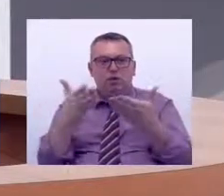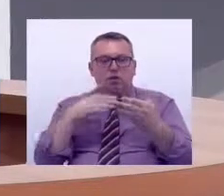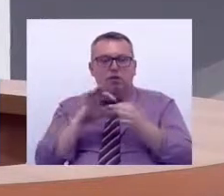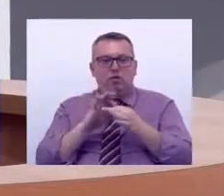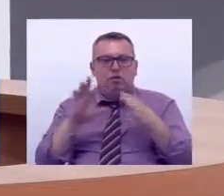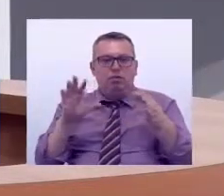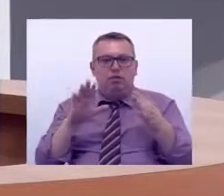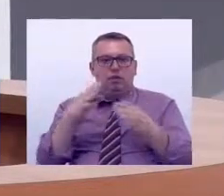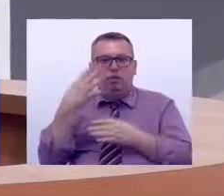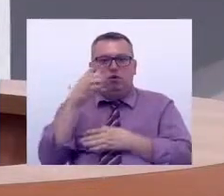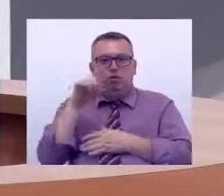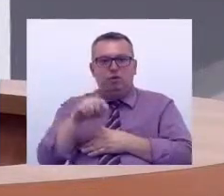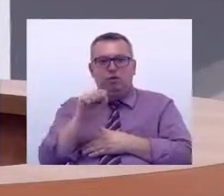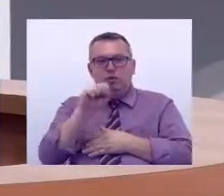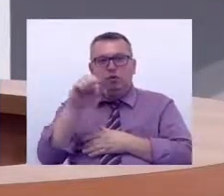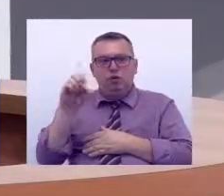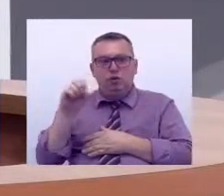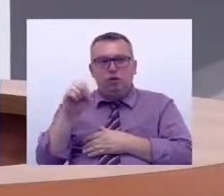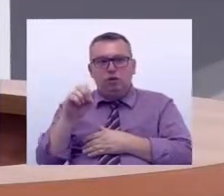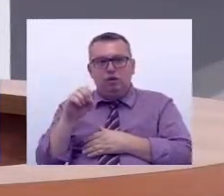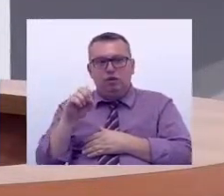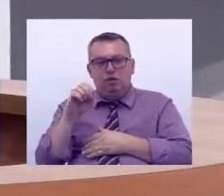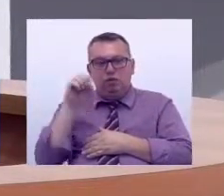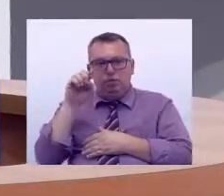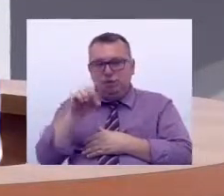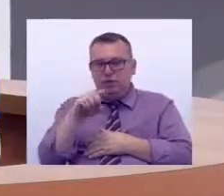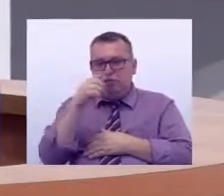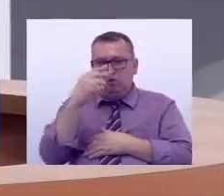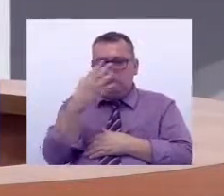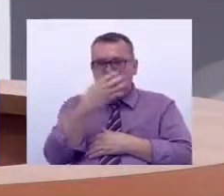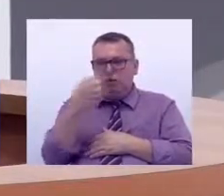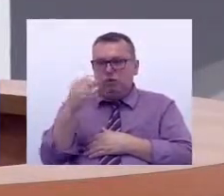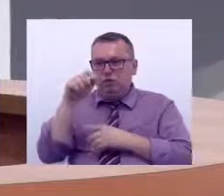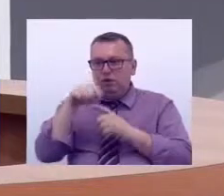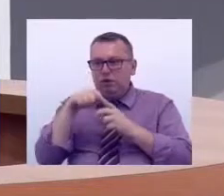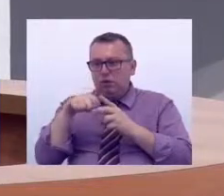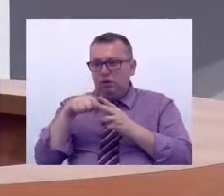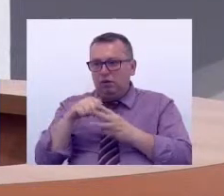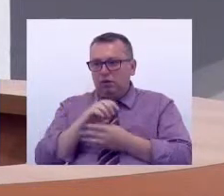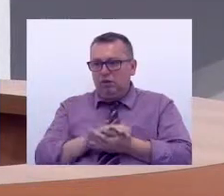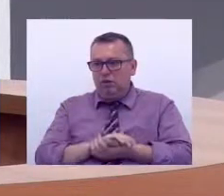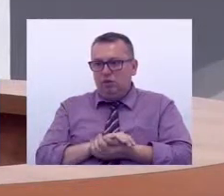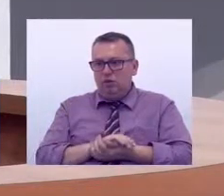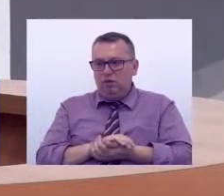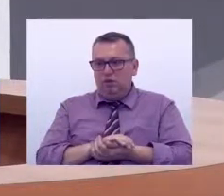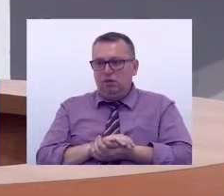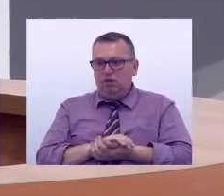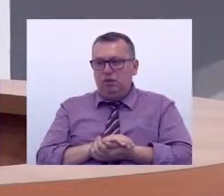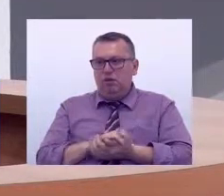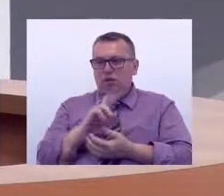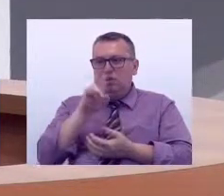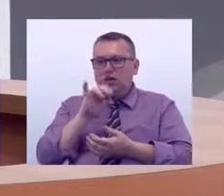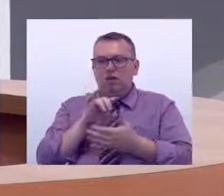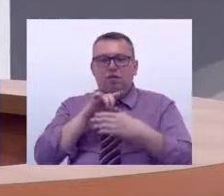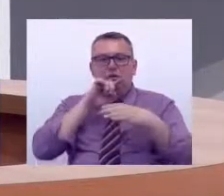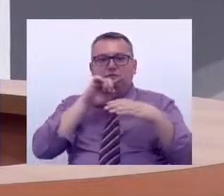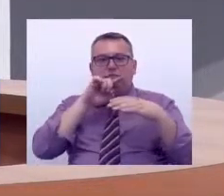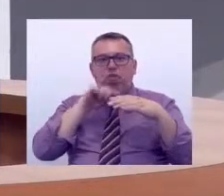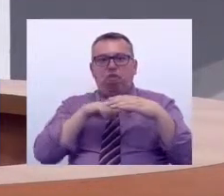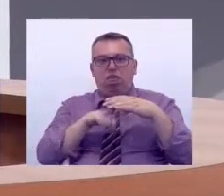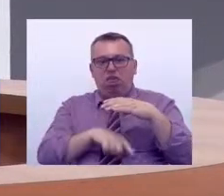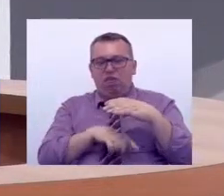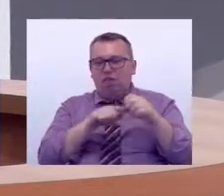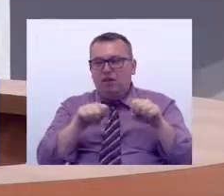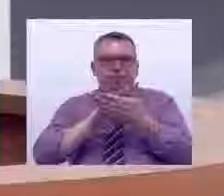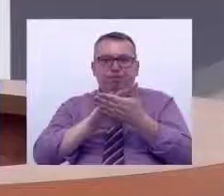aprovando, 4.800 para aquele hospital, 400 por mês, ele vai por um buraco, porque é